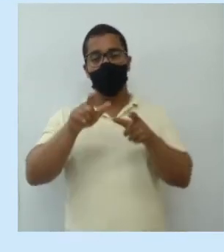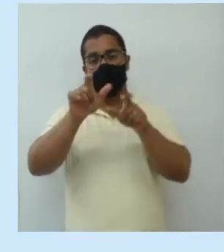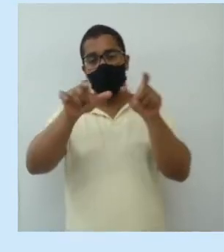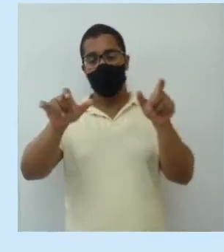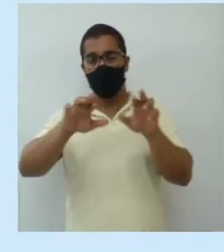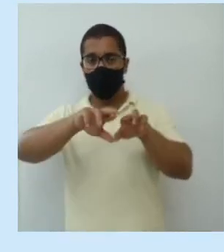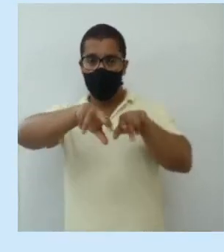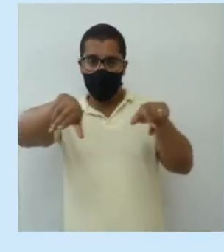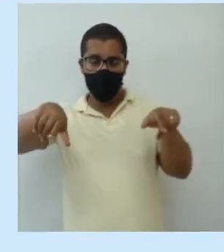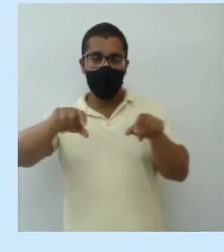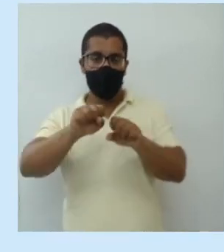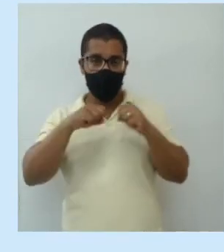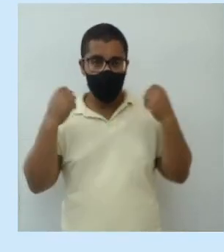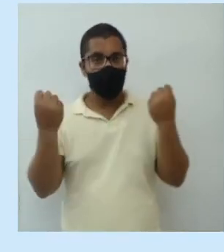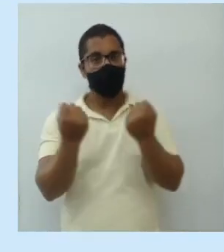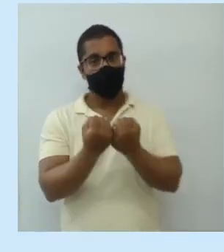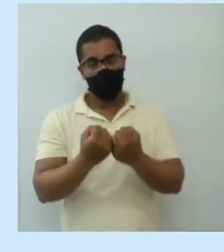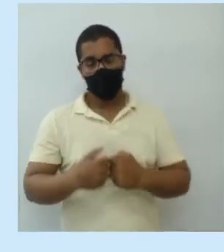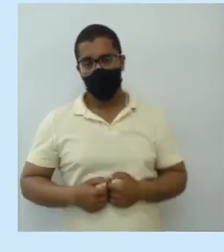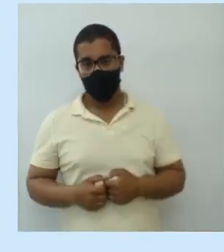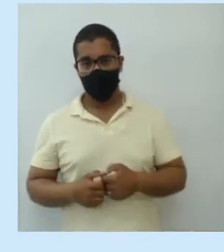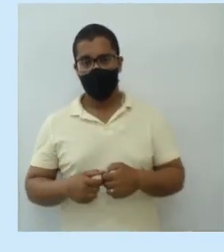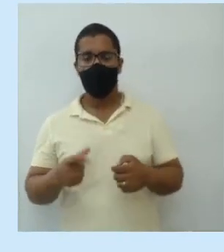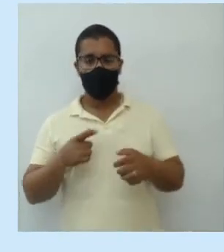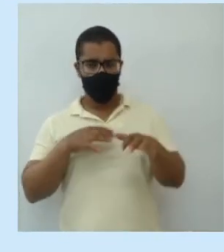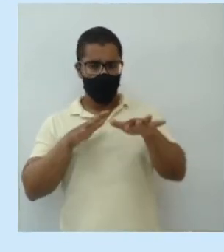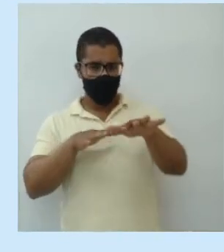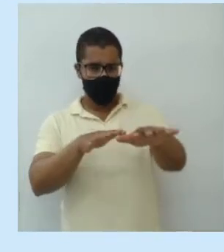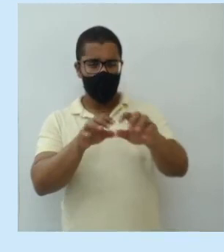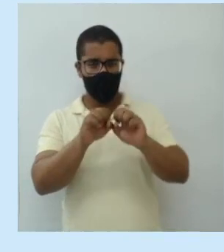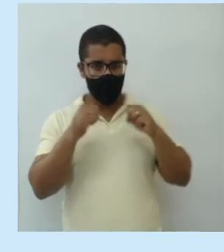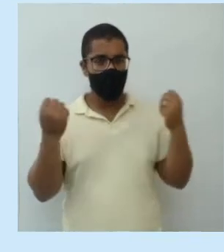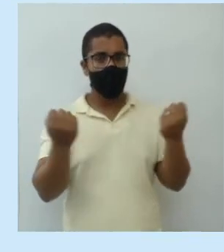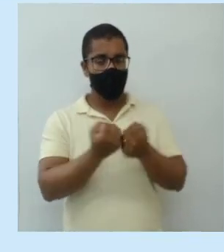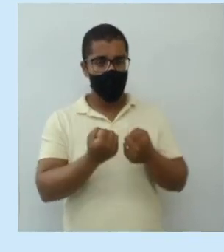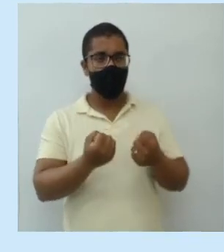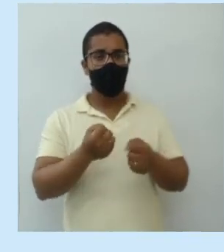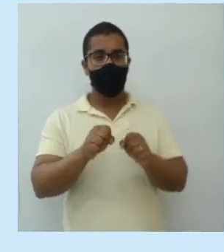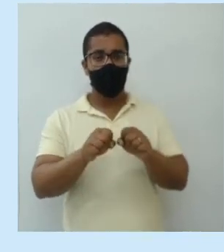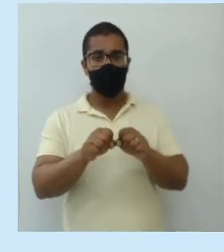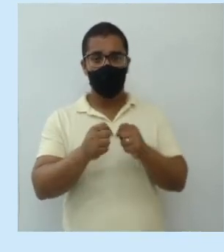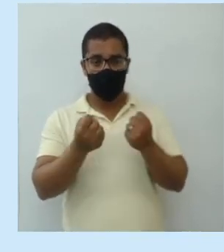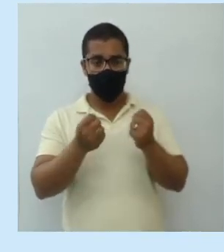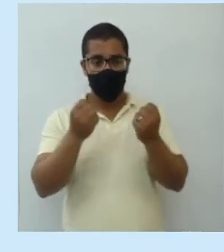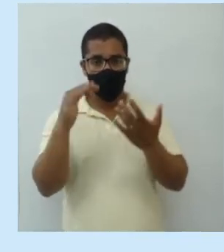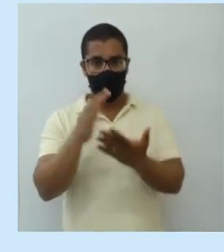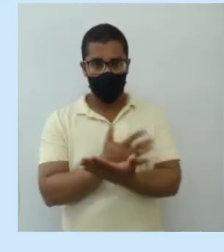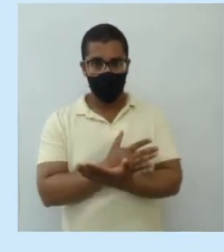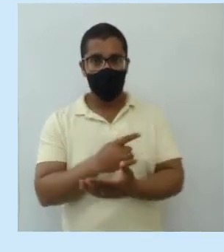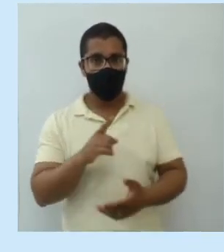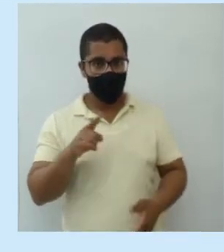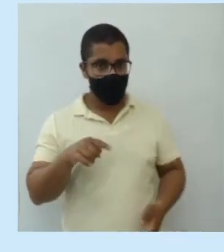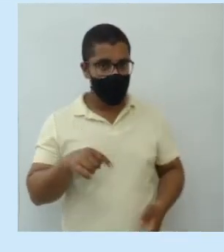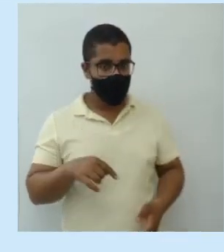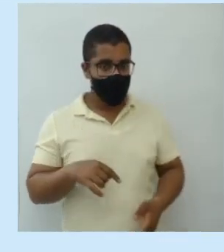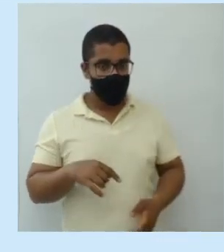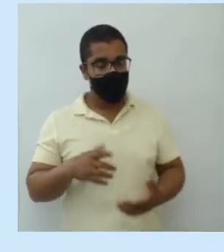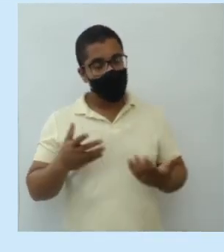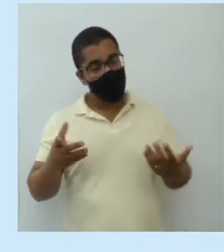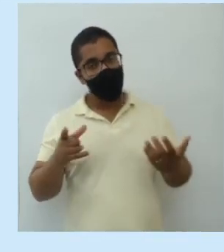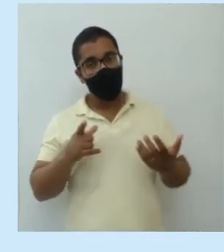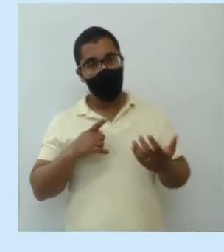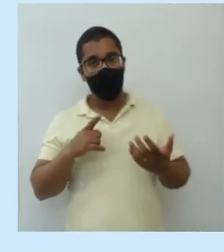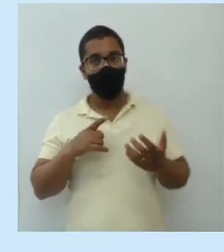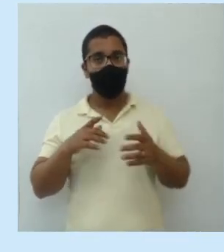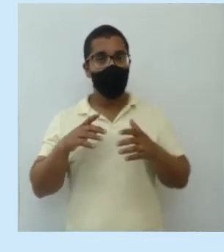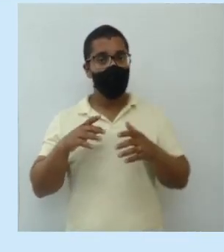ao Estado, certo? Então, será que esses movimentos sociais fragmentaram? E aí, né? Temos aí, pelo